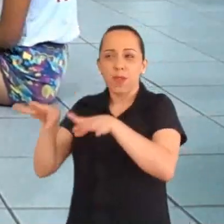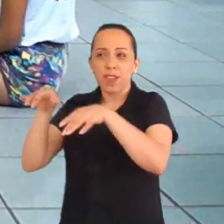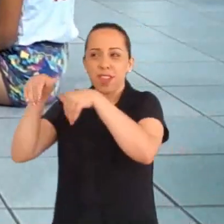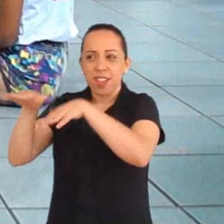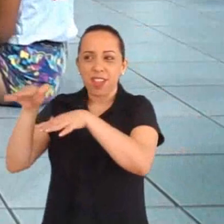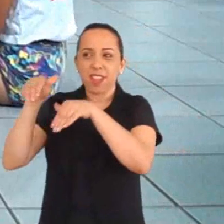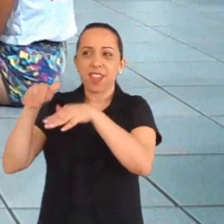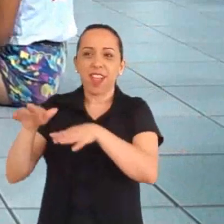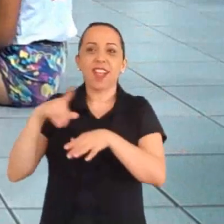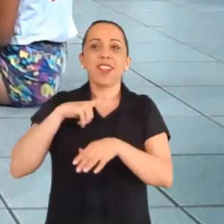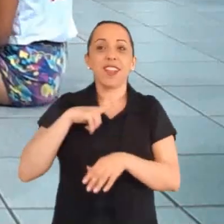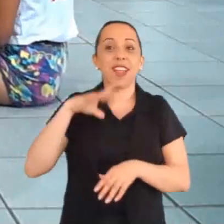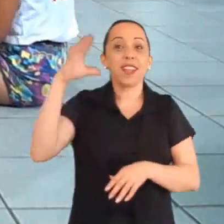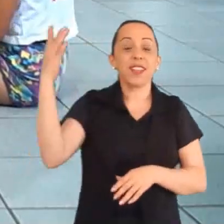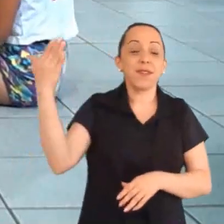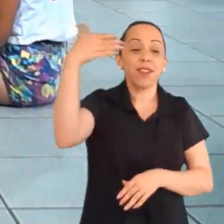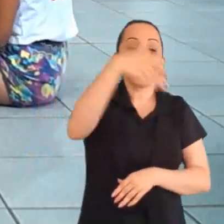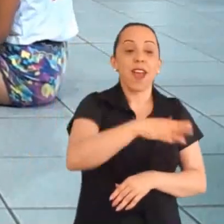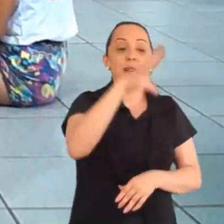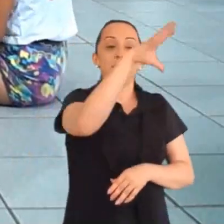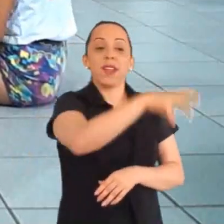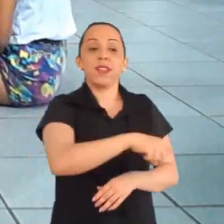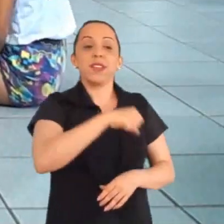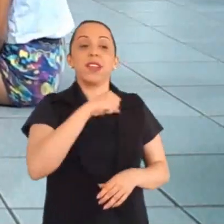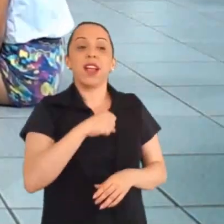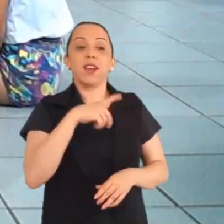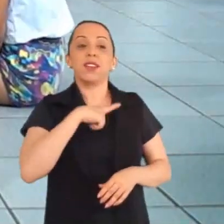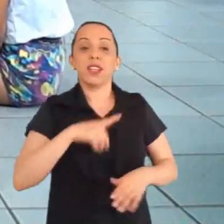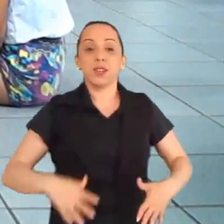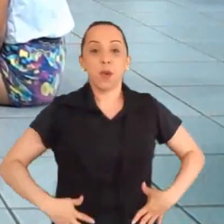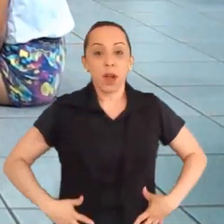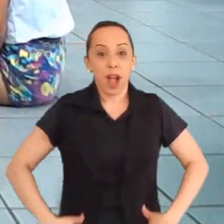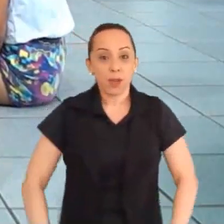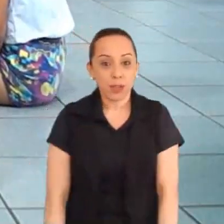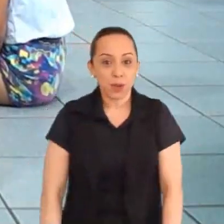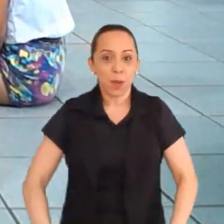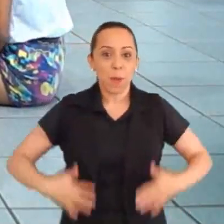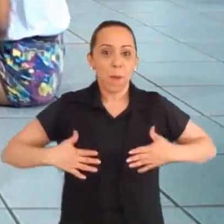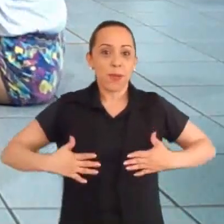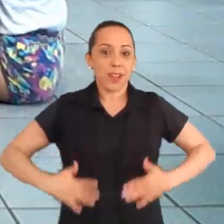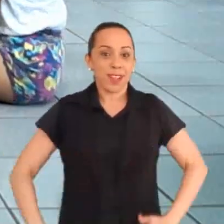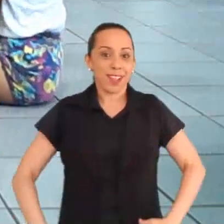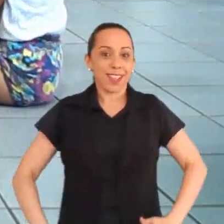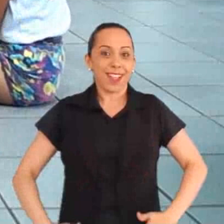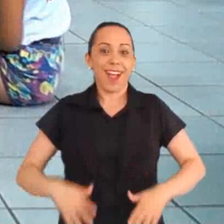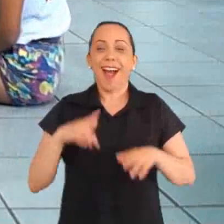Cheio de ferida, vem aqui pegar quem tá de calça comprida.